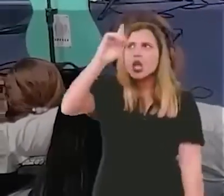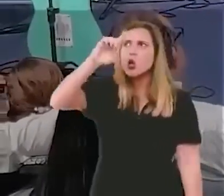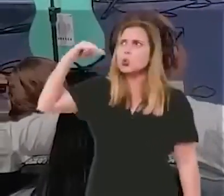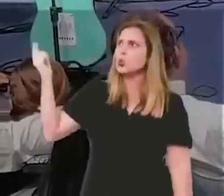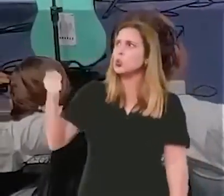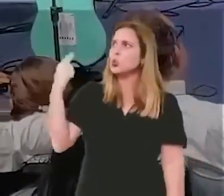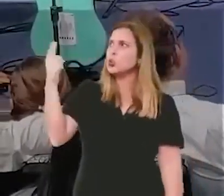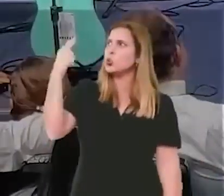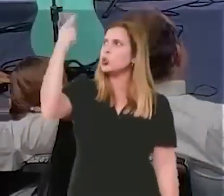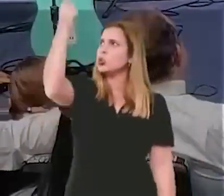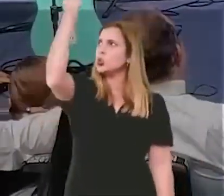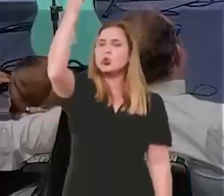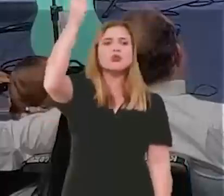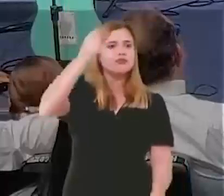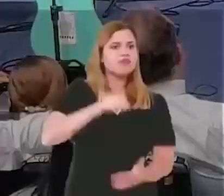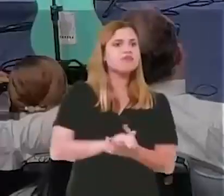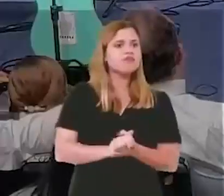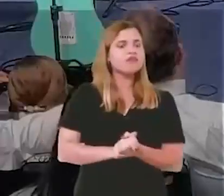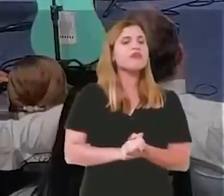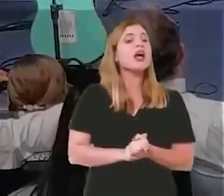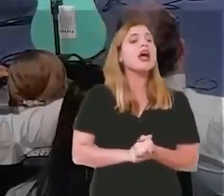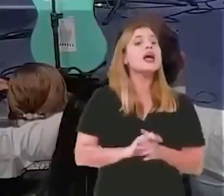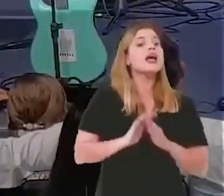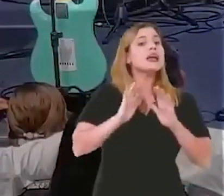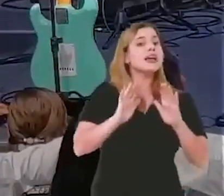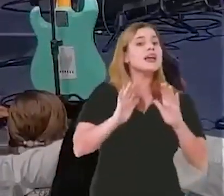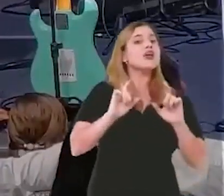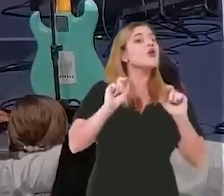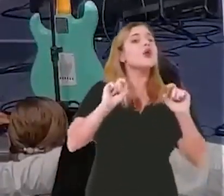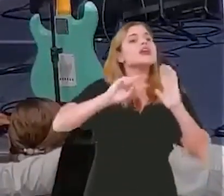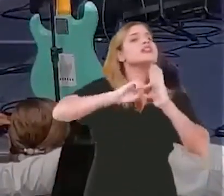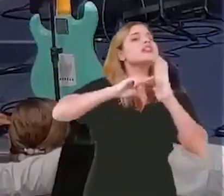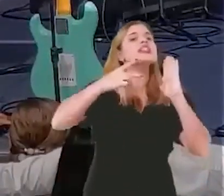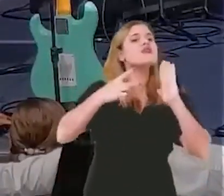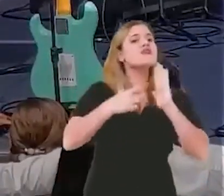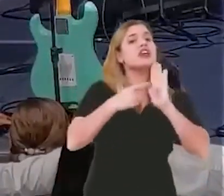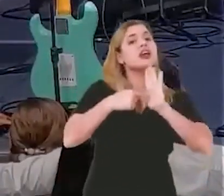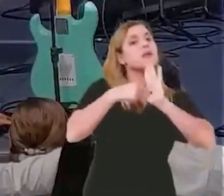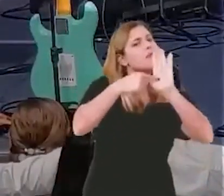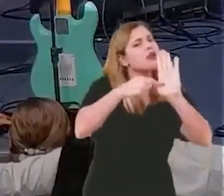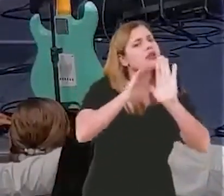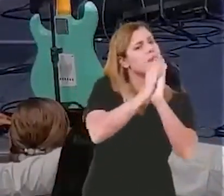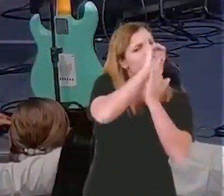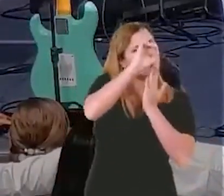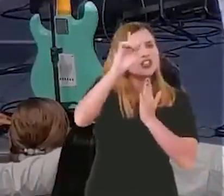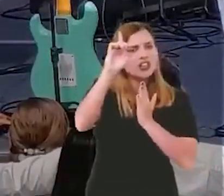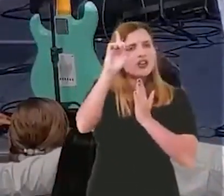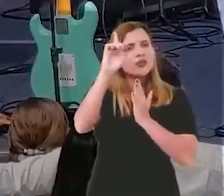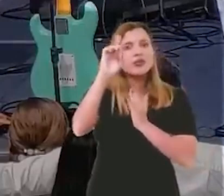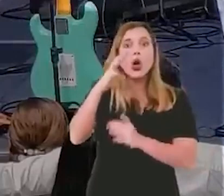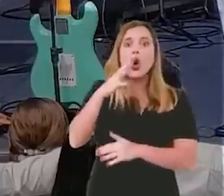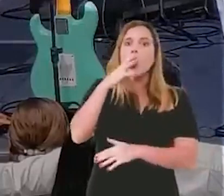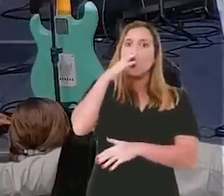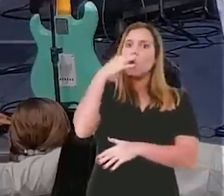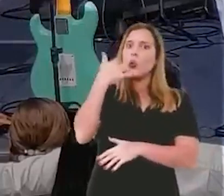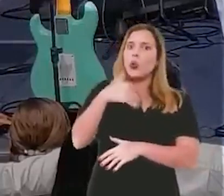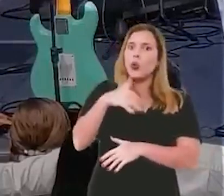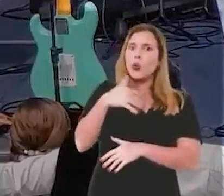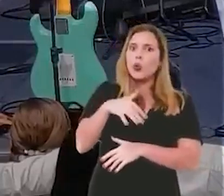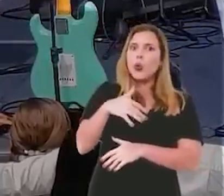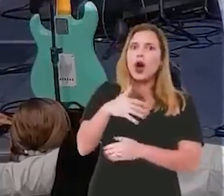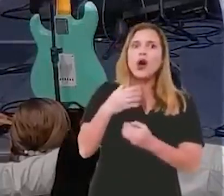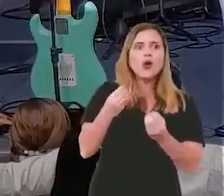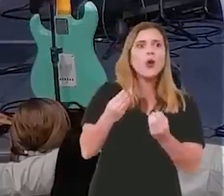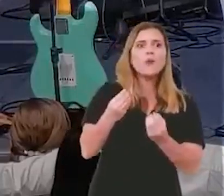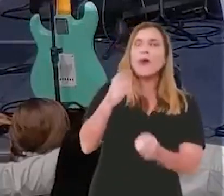trevas, e as trevas não prevaleceram contra ela. Isso é espantoso, sabe por quê? Não tem páreo